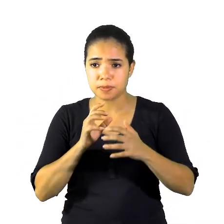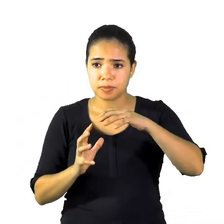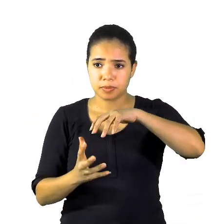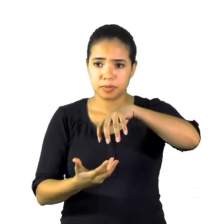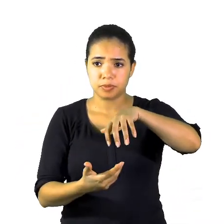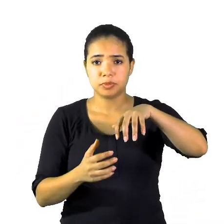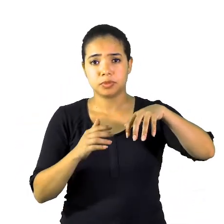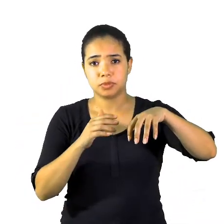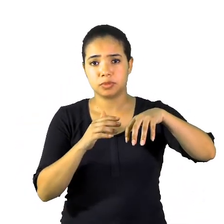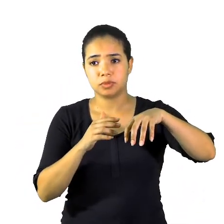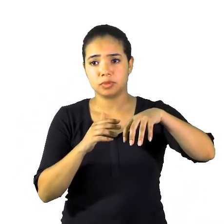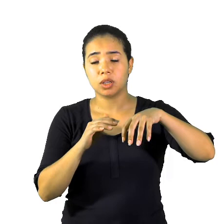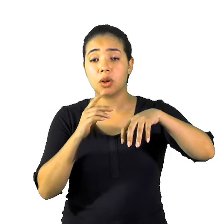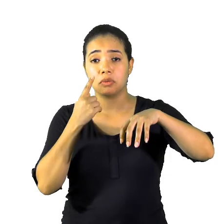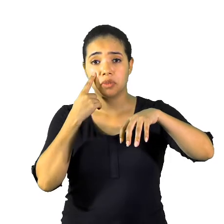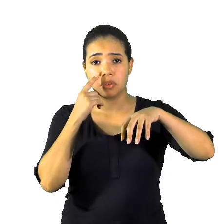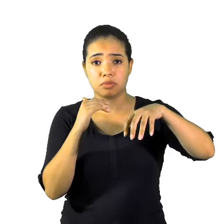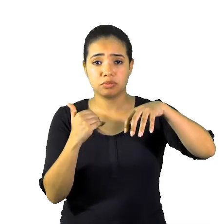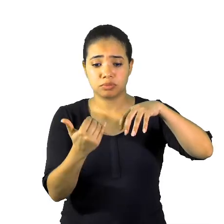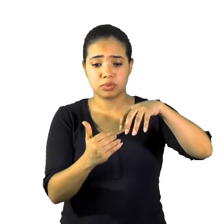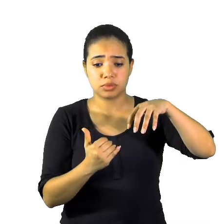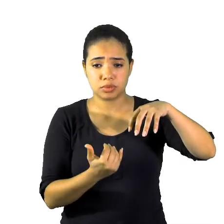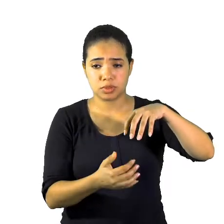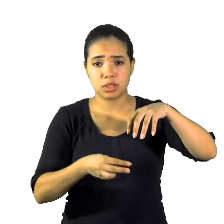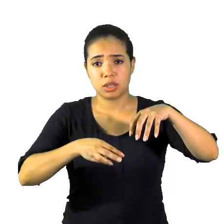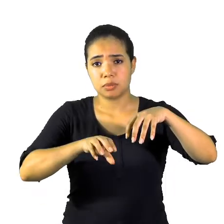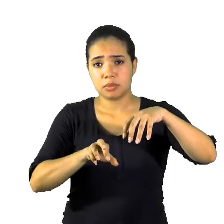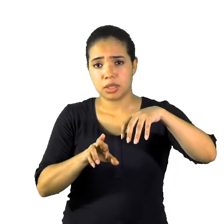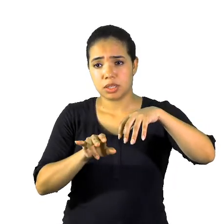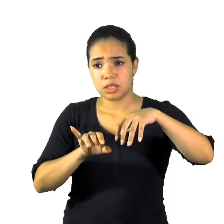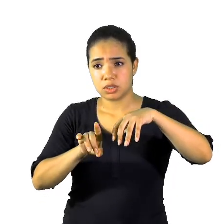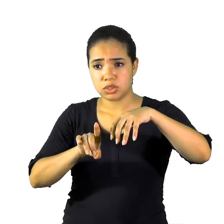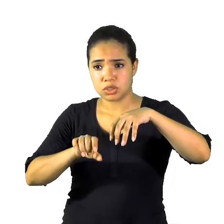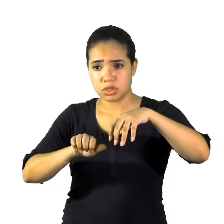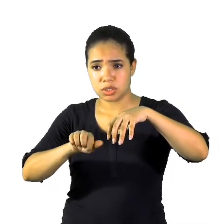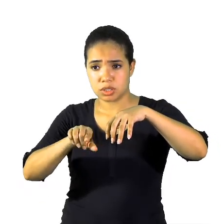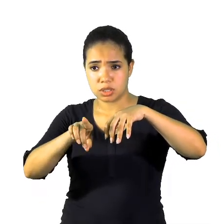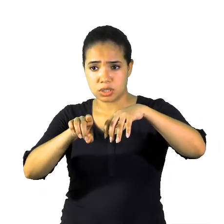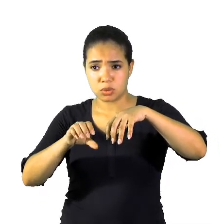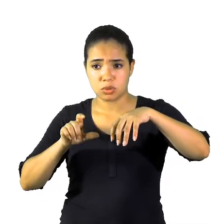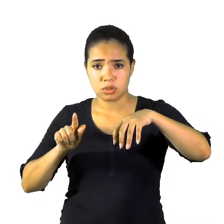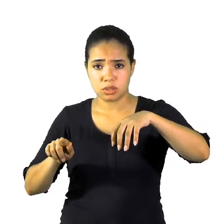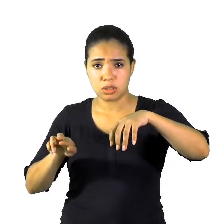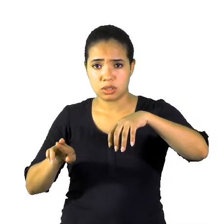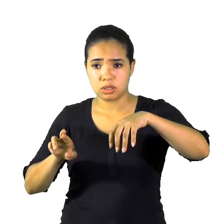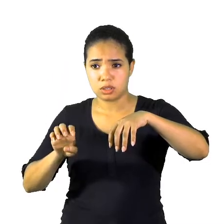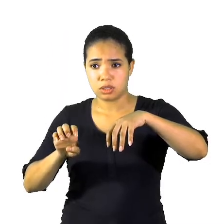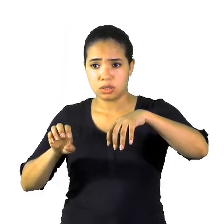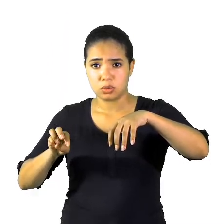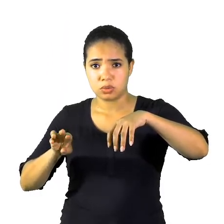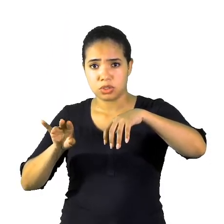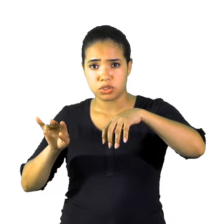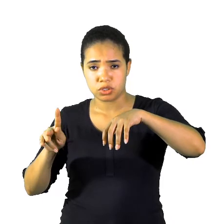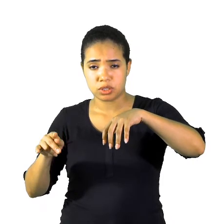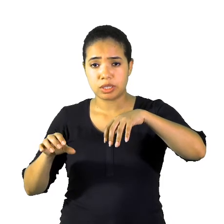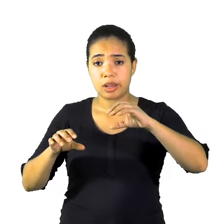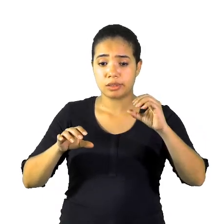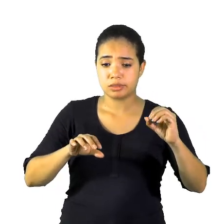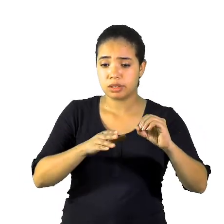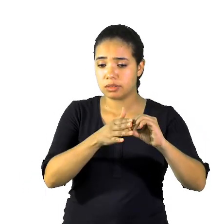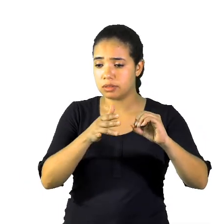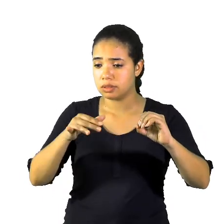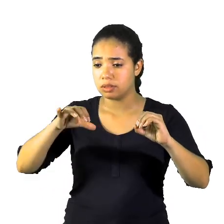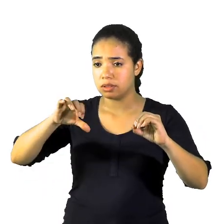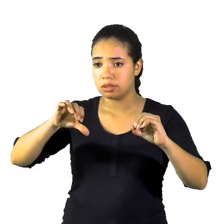traçadas verticalmente, que acompanham o meridiano de Greenwich, de 0 a 180 graus. Vamos olhar como é que